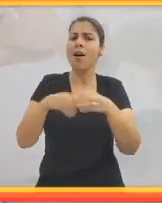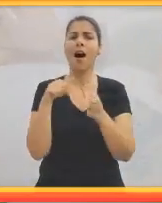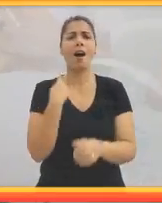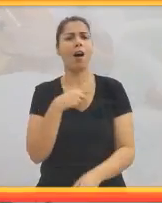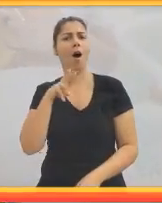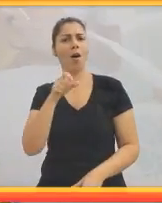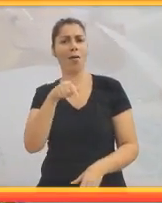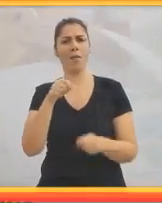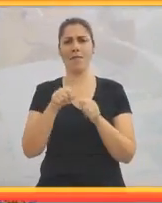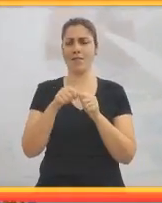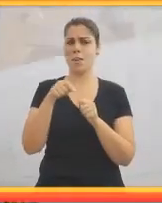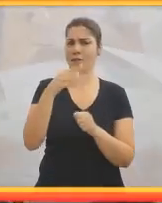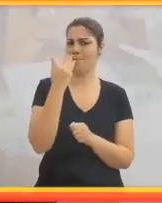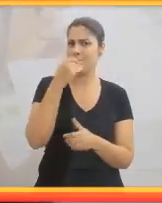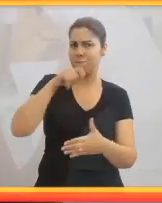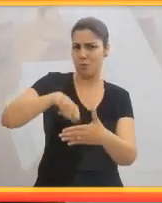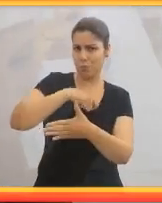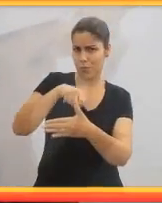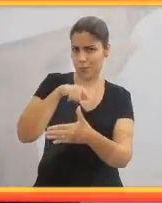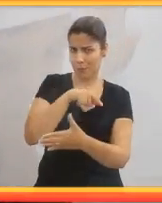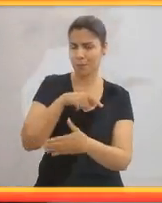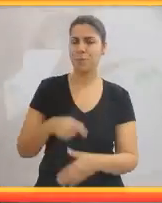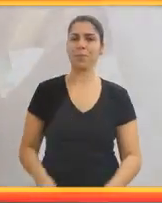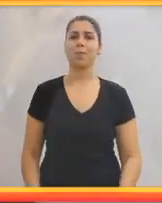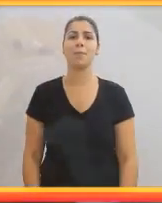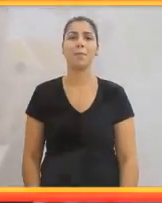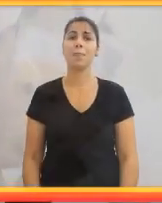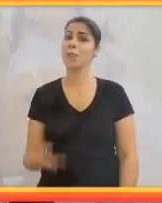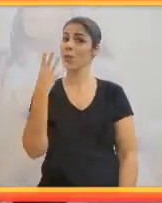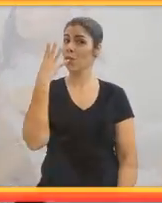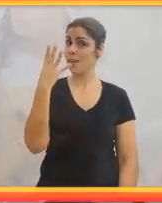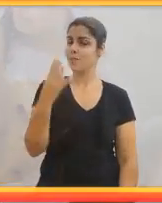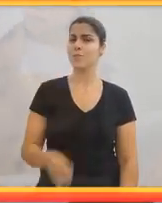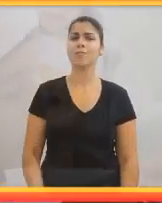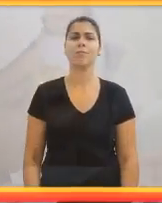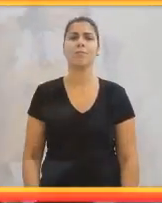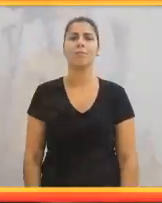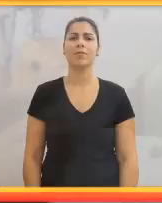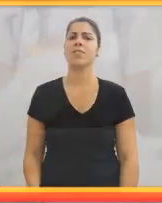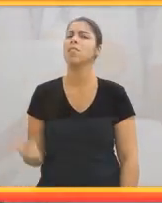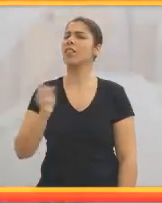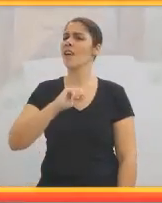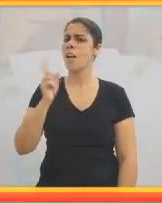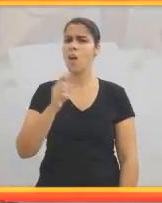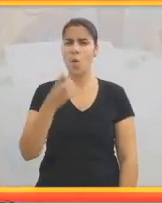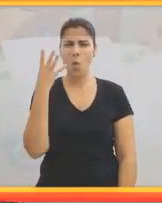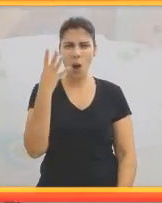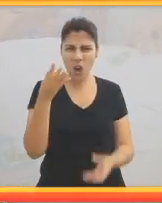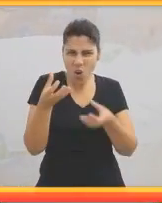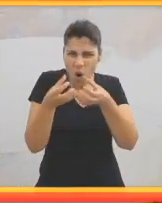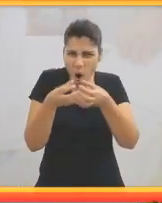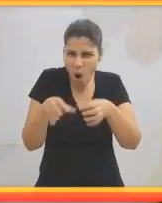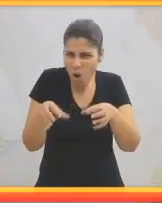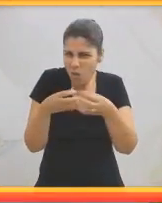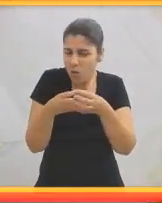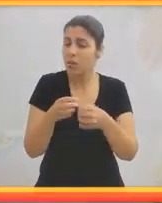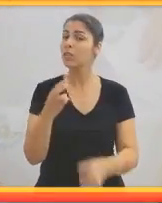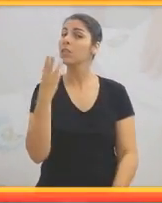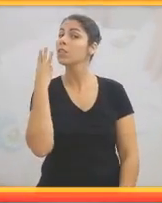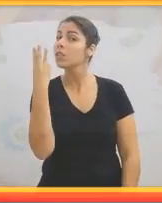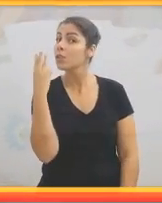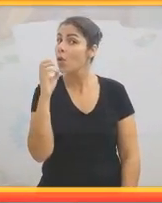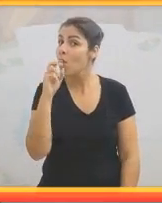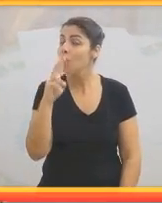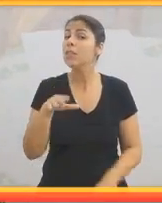ou cálculo matemático. Quantos ovos a gente usou para fazer essa receita?